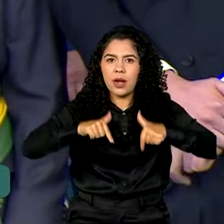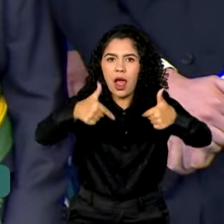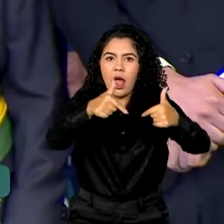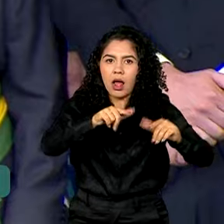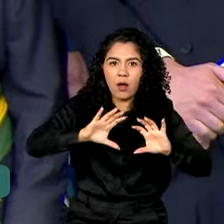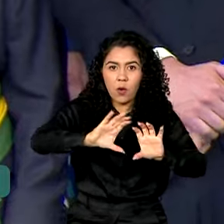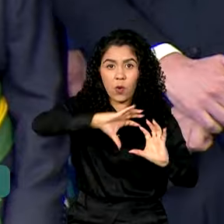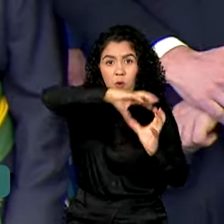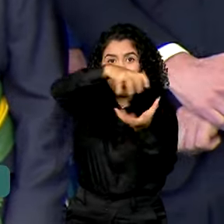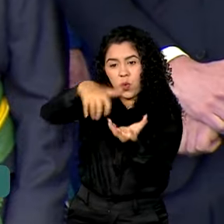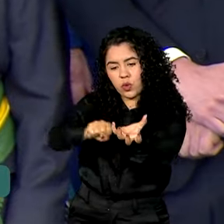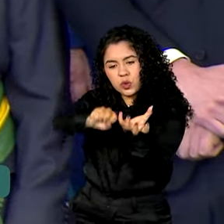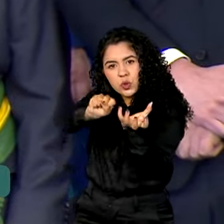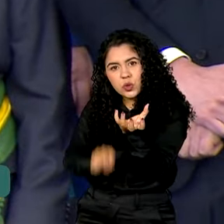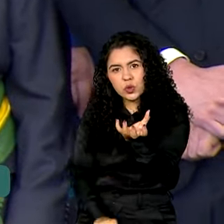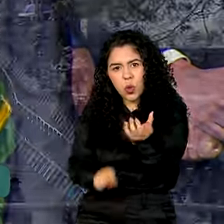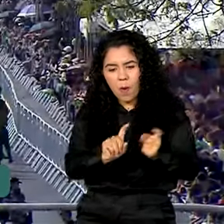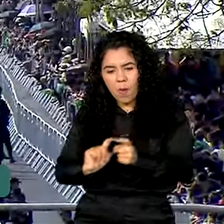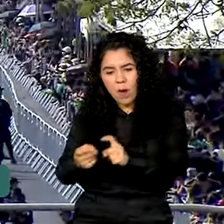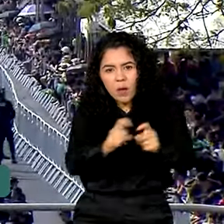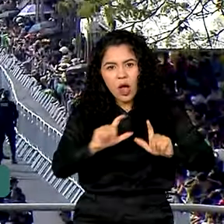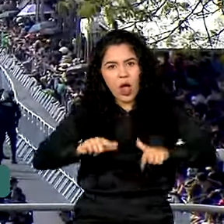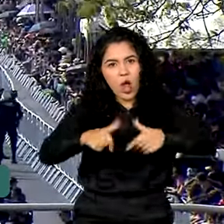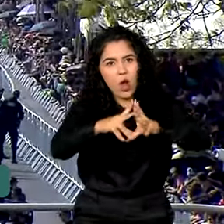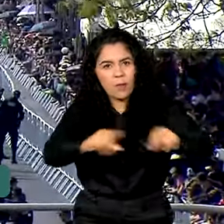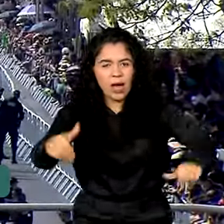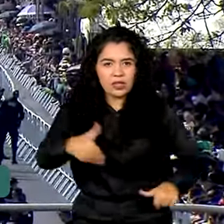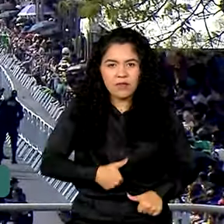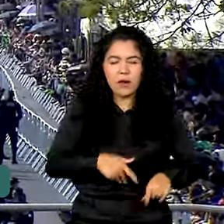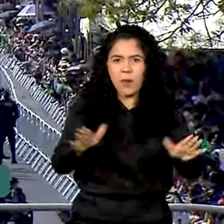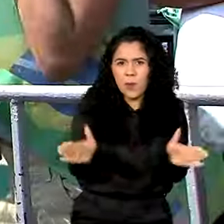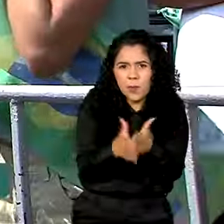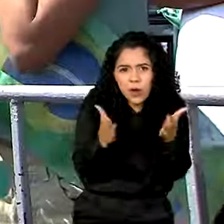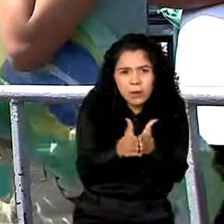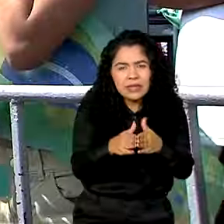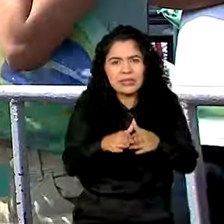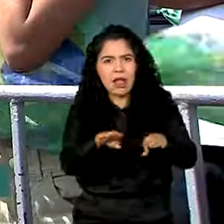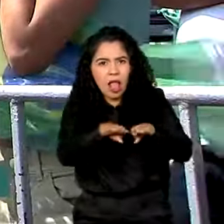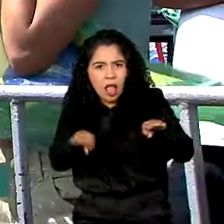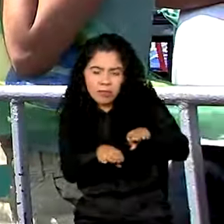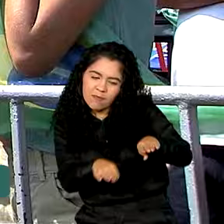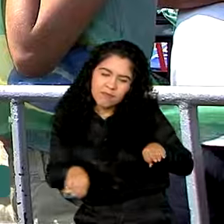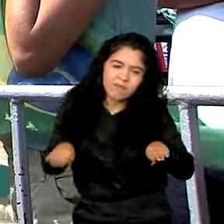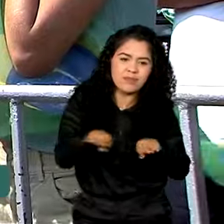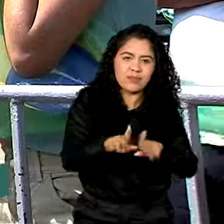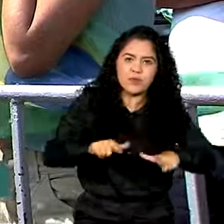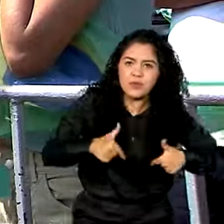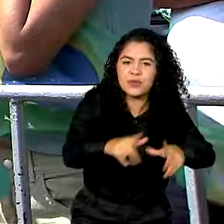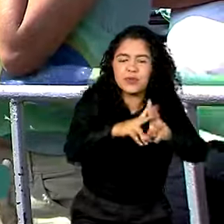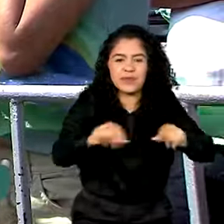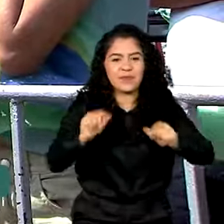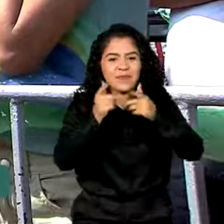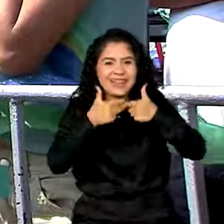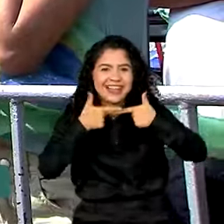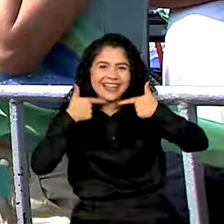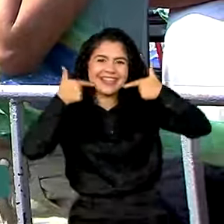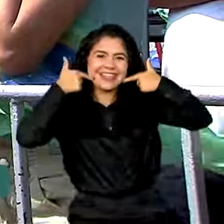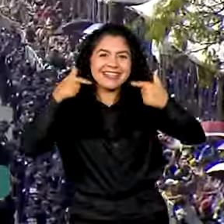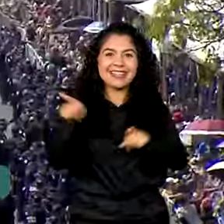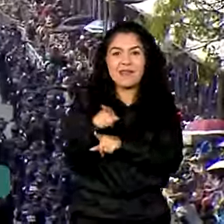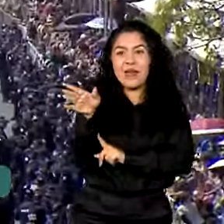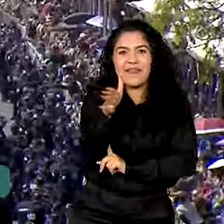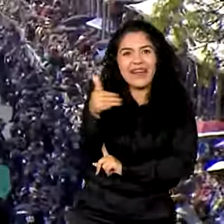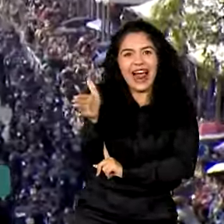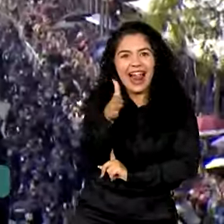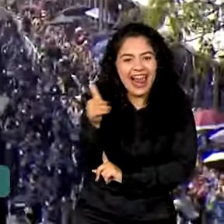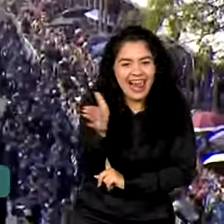Global. Combate à fome, pobreza e desigualdade. Com um sorriso no rosto e bandeirinhas nas mãos,